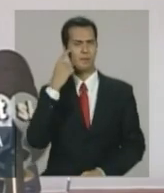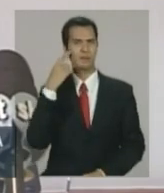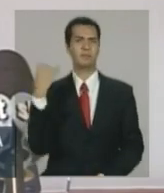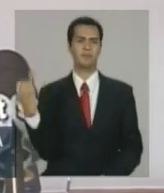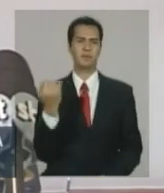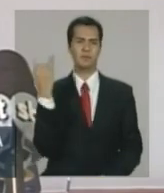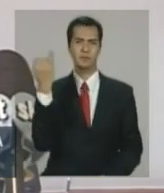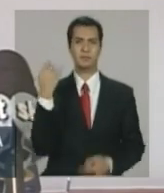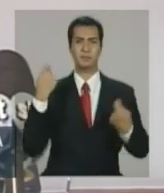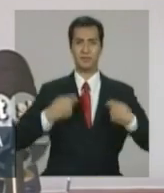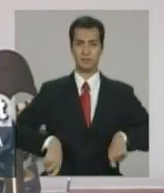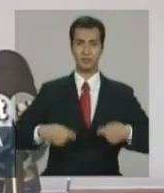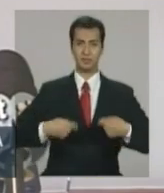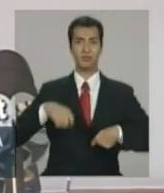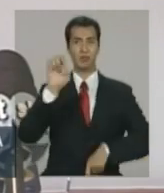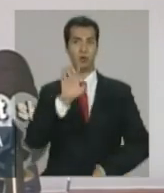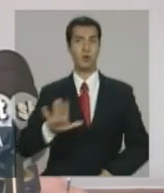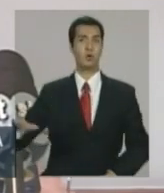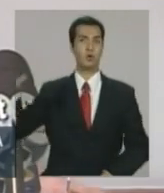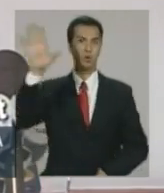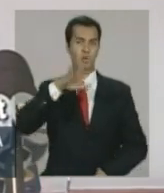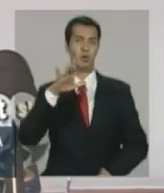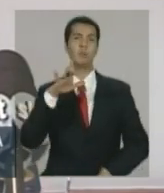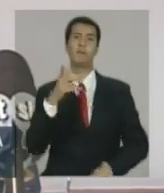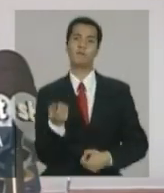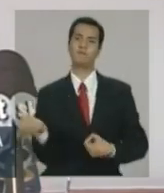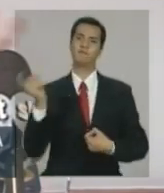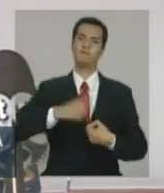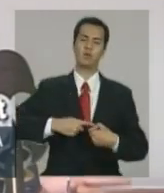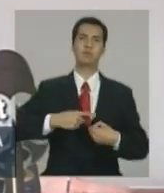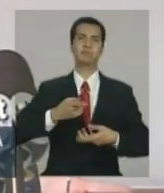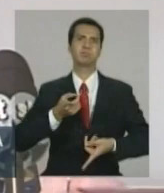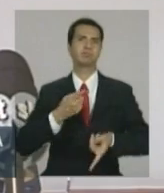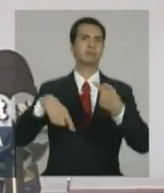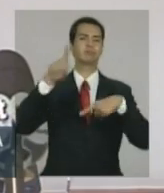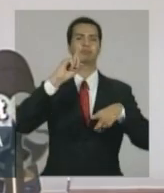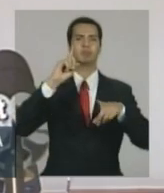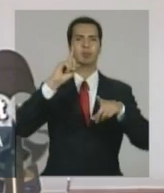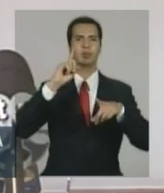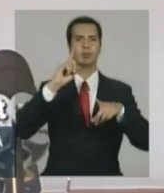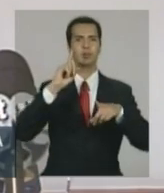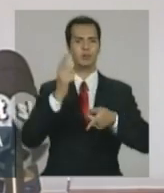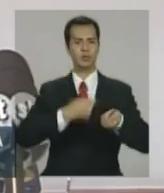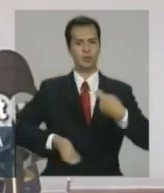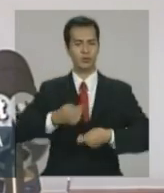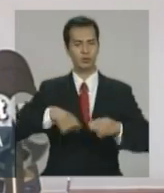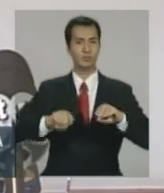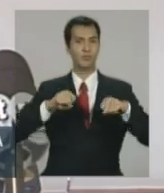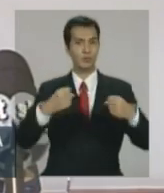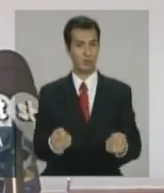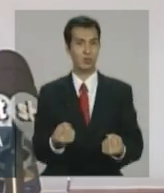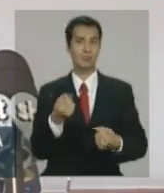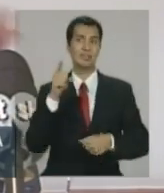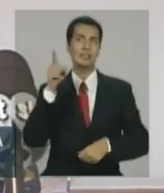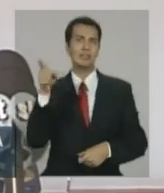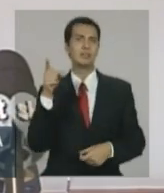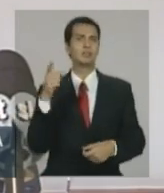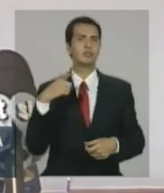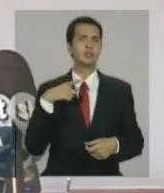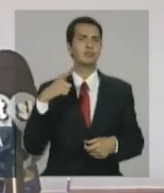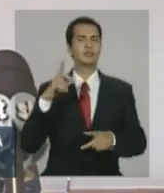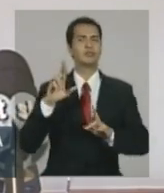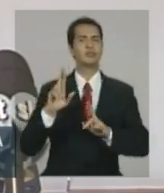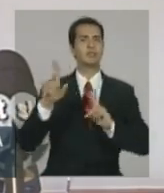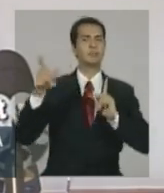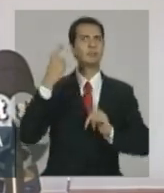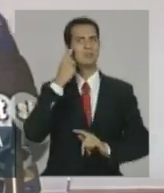haja recuperação na Europa. Ela pode divergir de em que ritmo, como vai ser feito, mas ela também